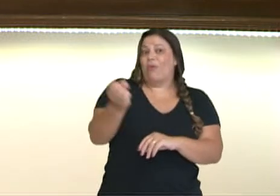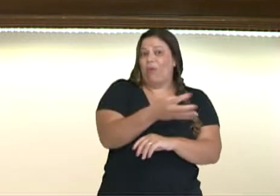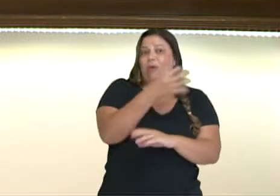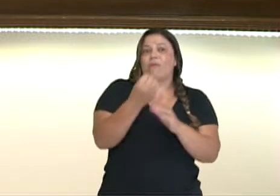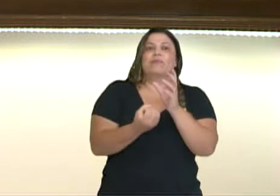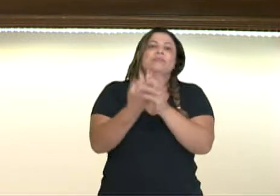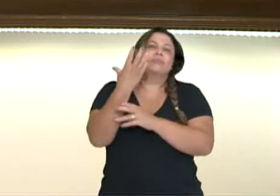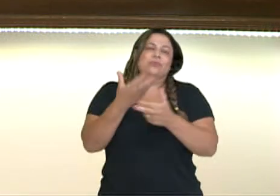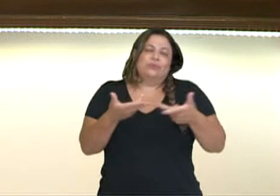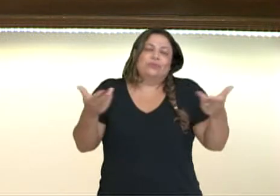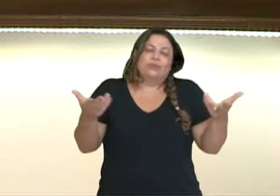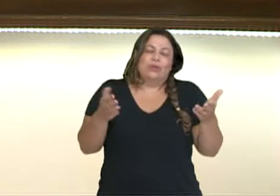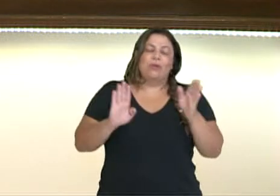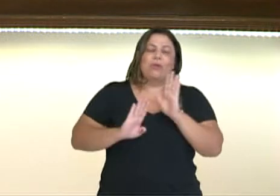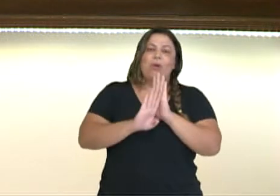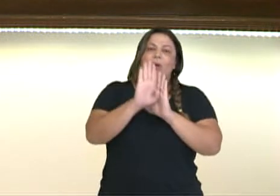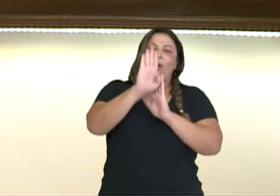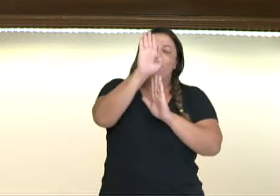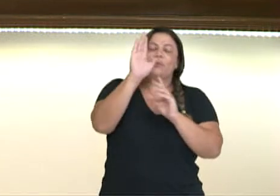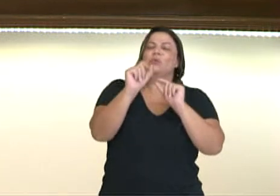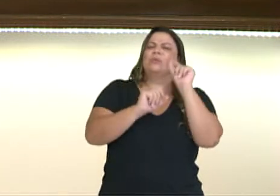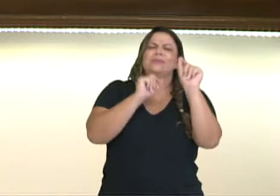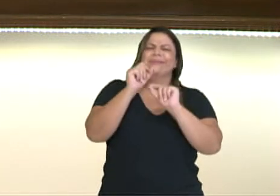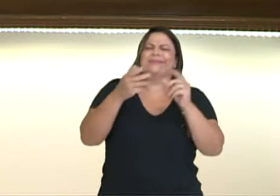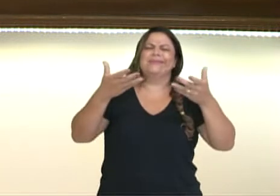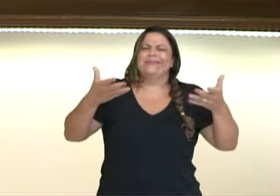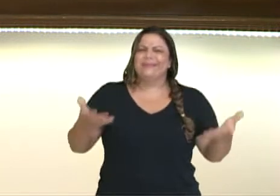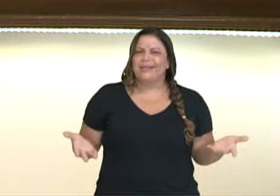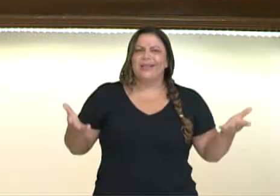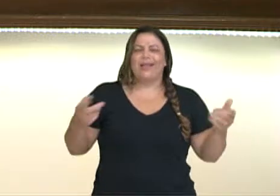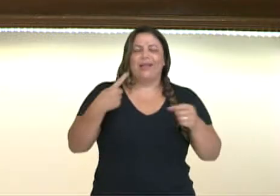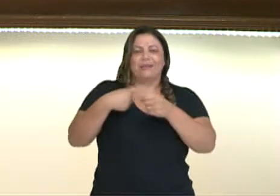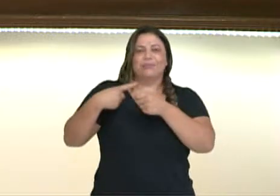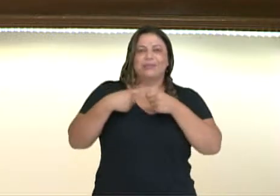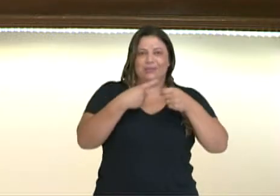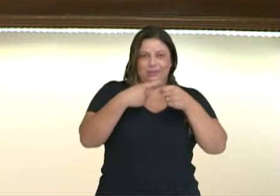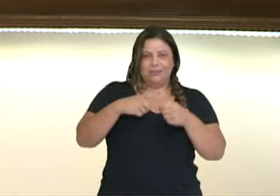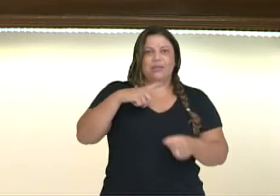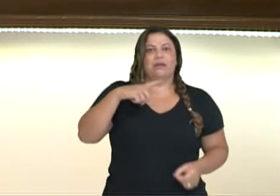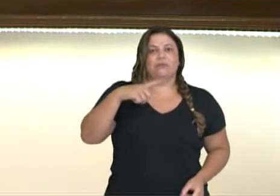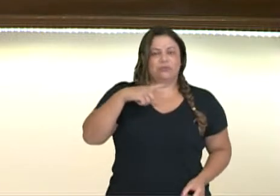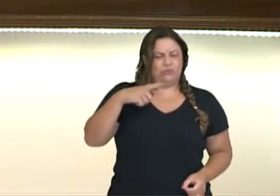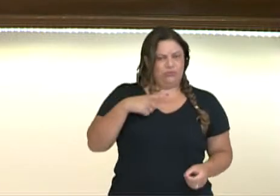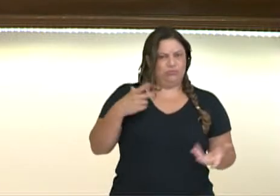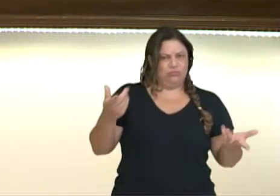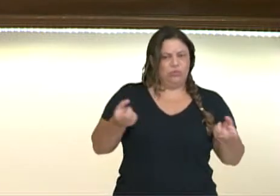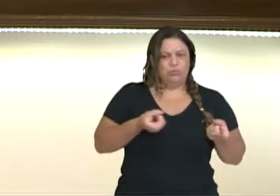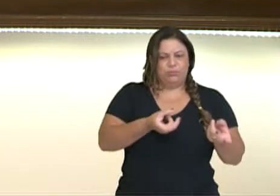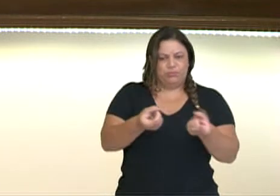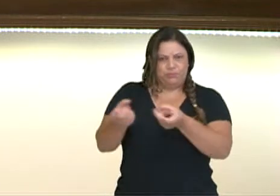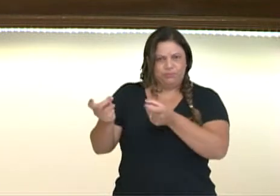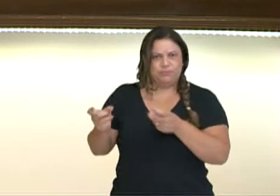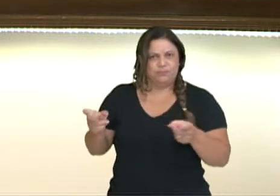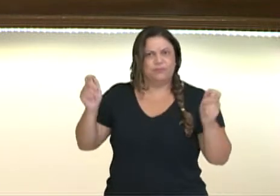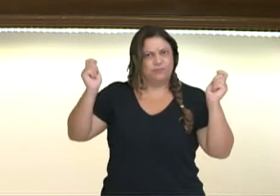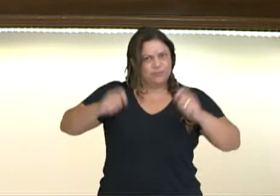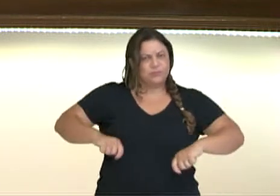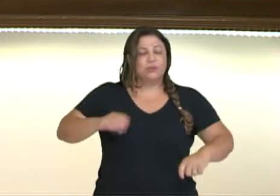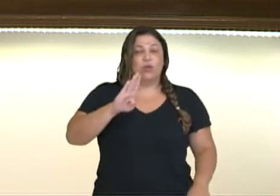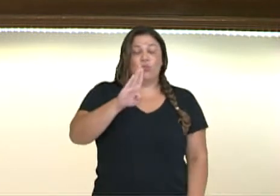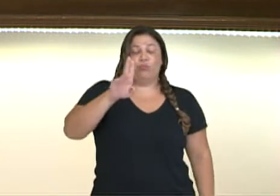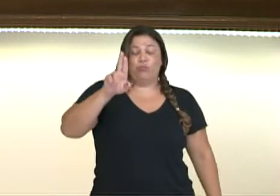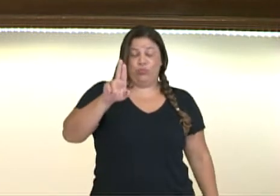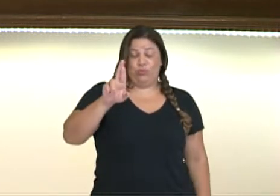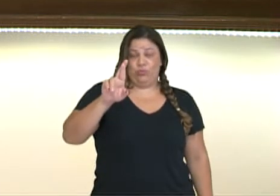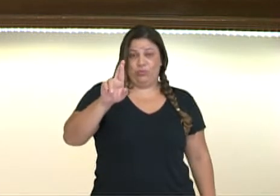de burguesia. Mas por que burguesia? Porque as cidades onde tinham esses grandes comerciantes eram chamadas de burgos,